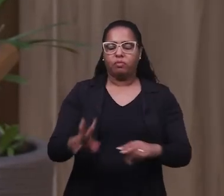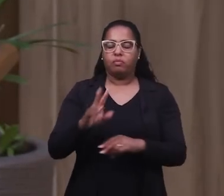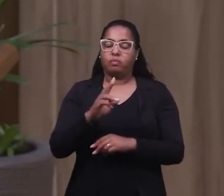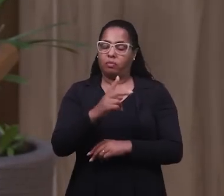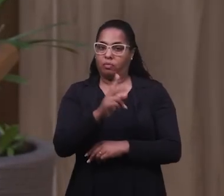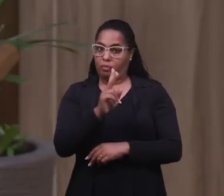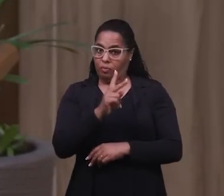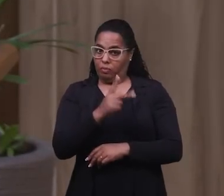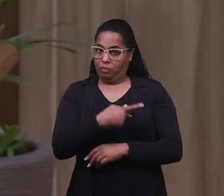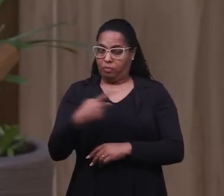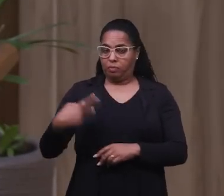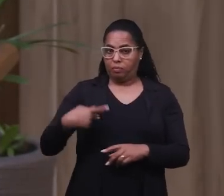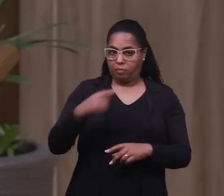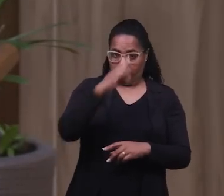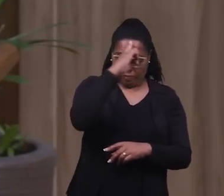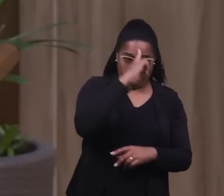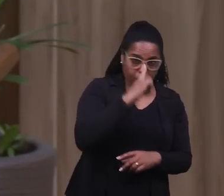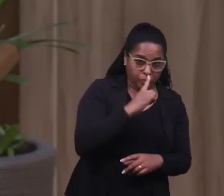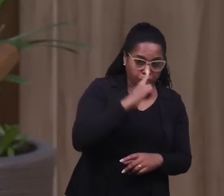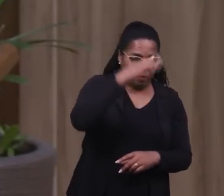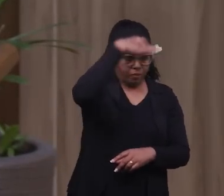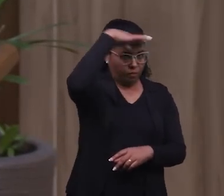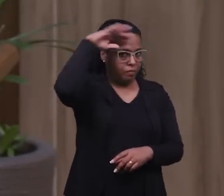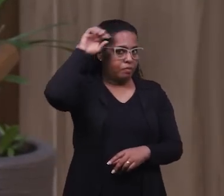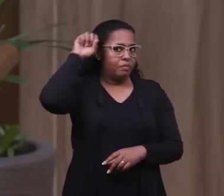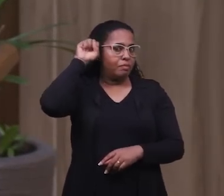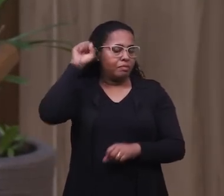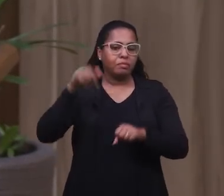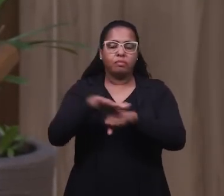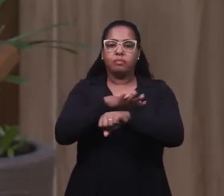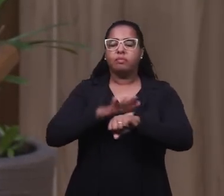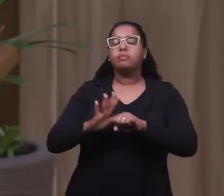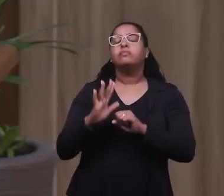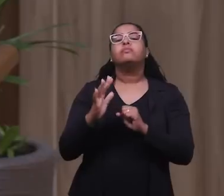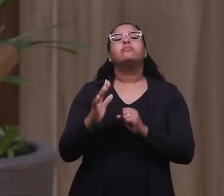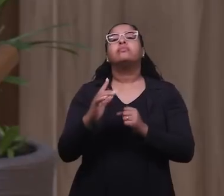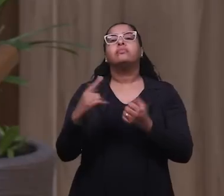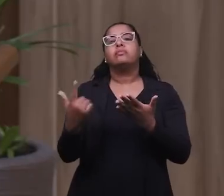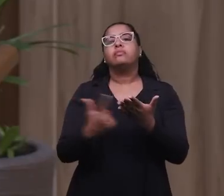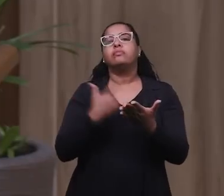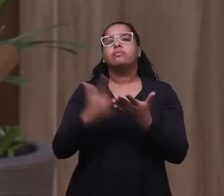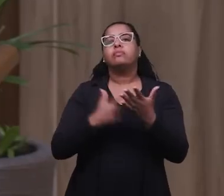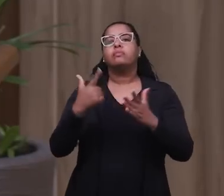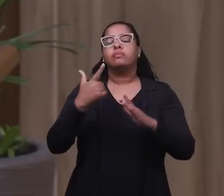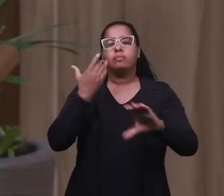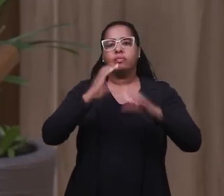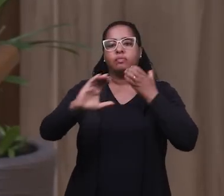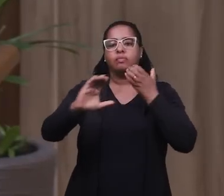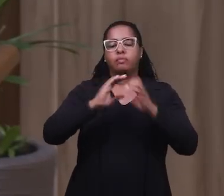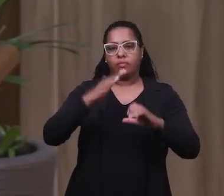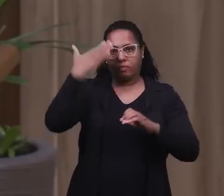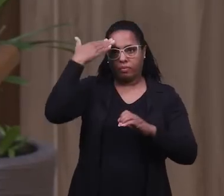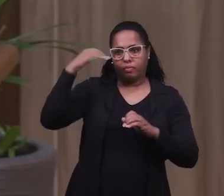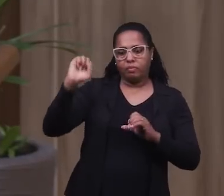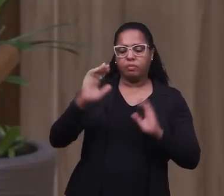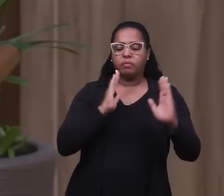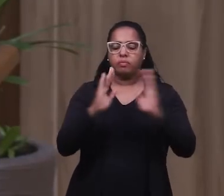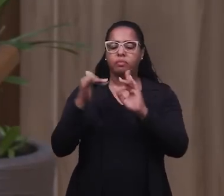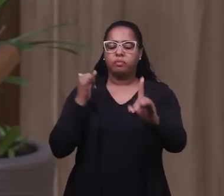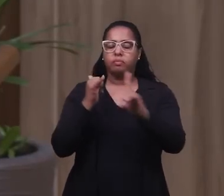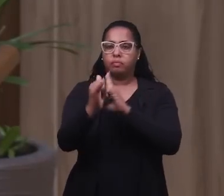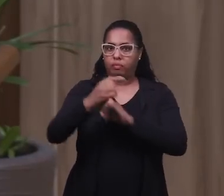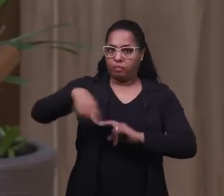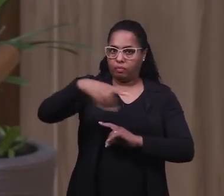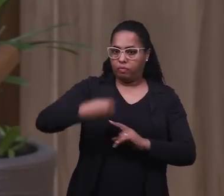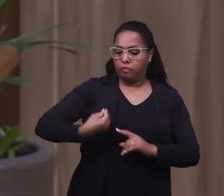do Manaim, eu recebo os pastores Daniel Moreira e Sérgio Souza para conversarmos sobre o livro de Cantares de Salomão, o momento profético